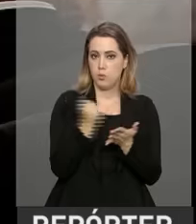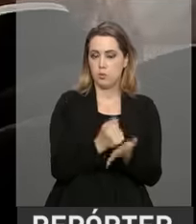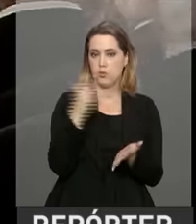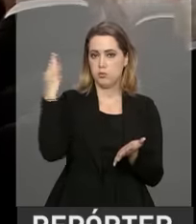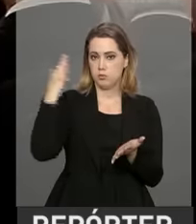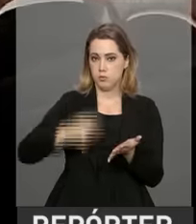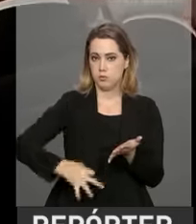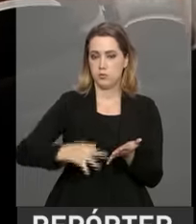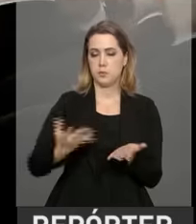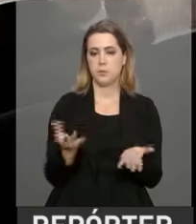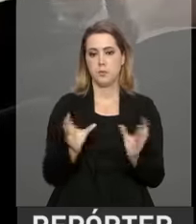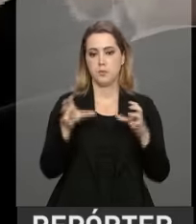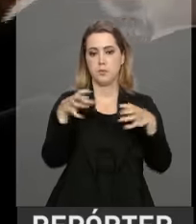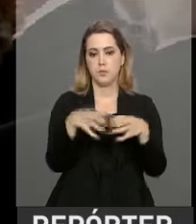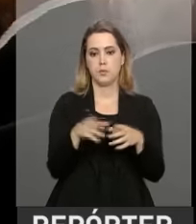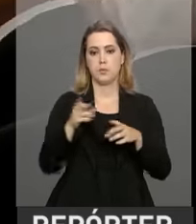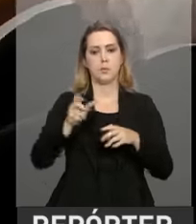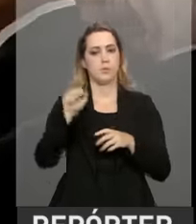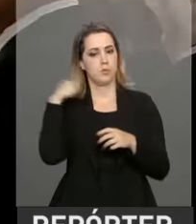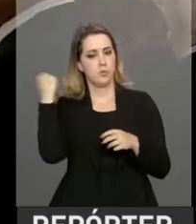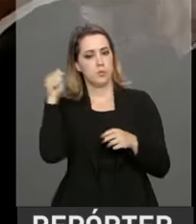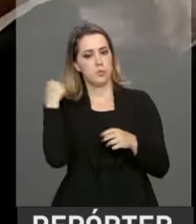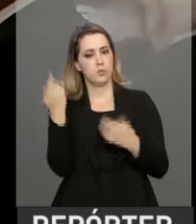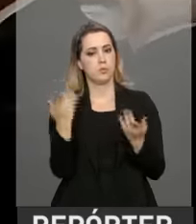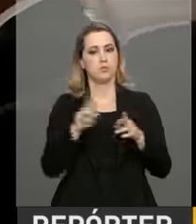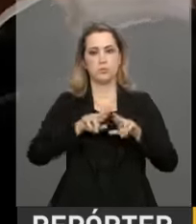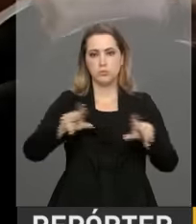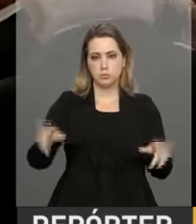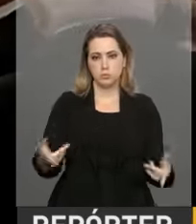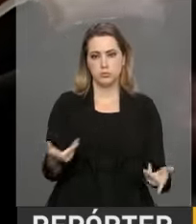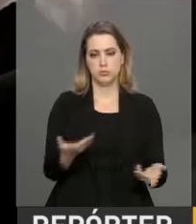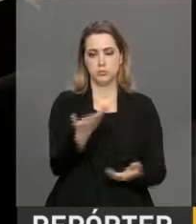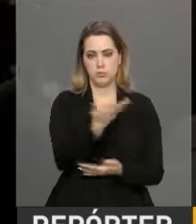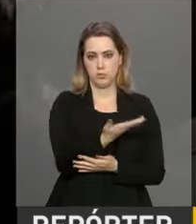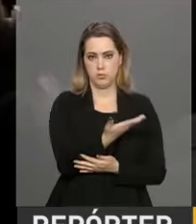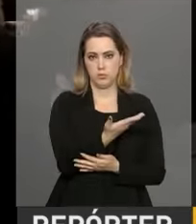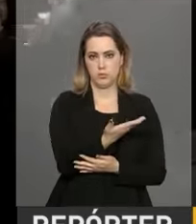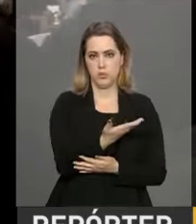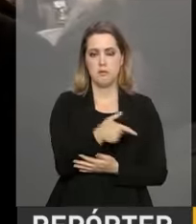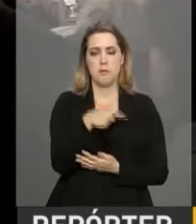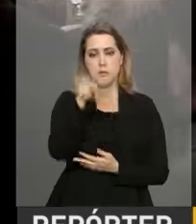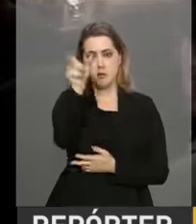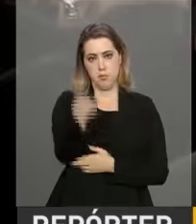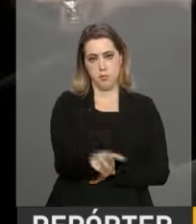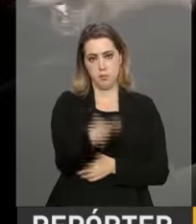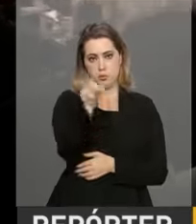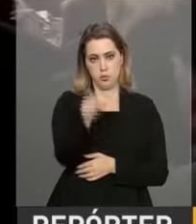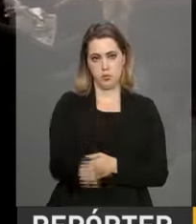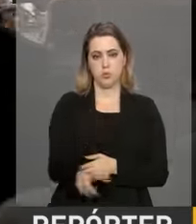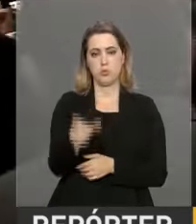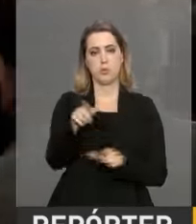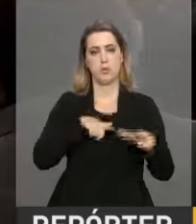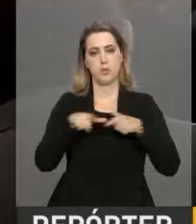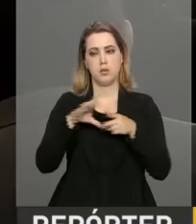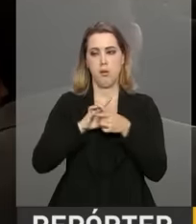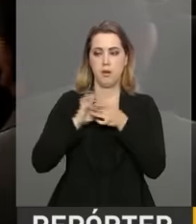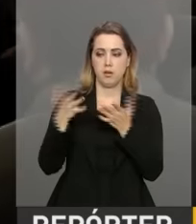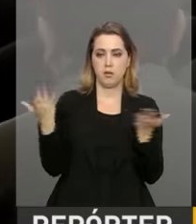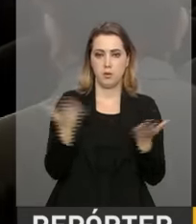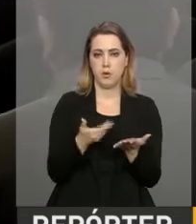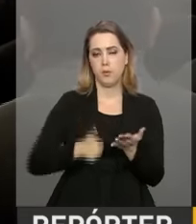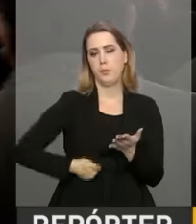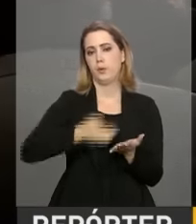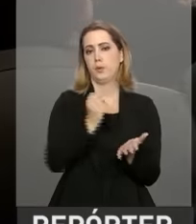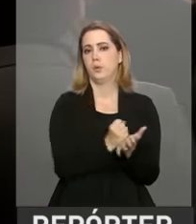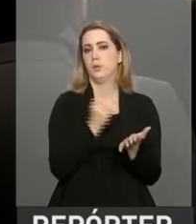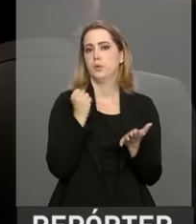setor. Esse profissional autônomo consegue se regularizar nessa relação de trabalho perante o